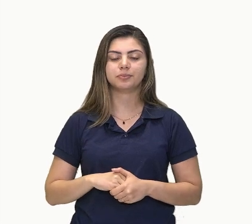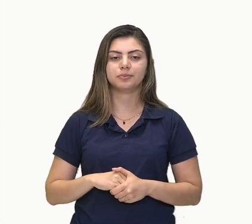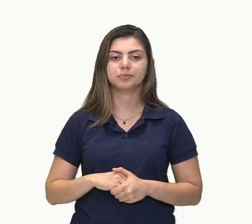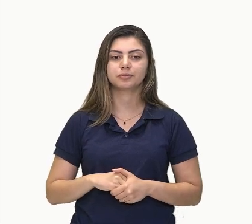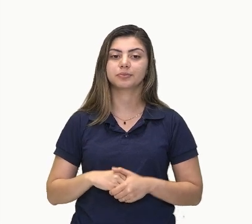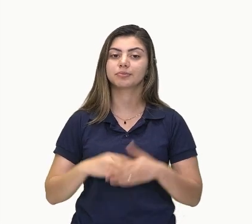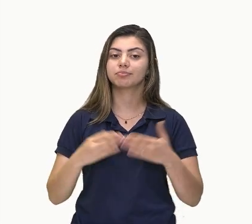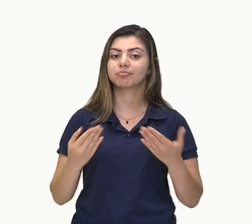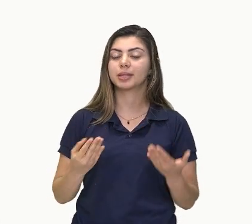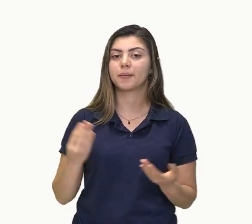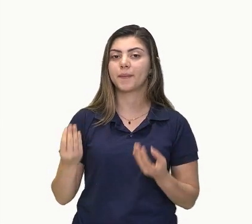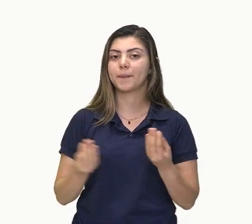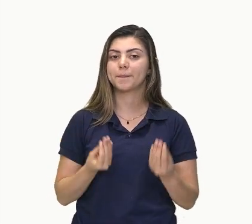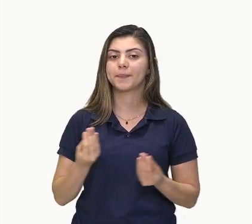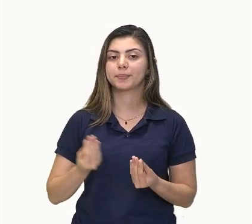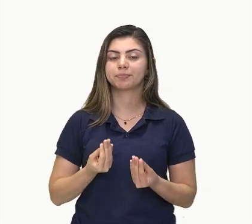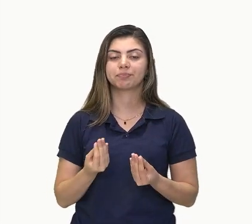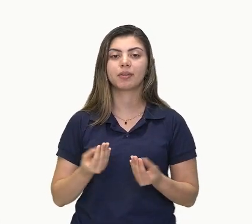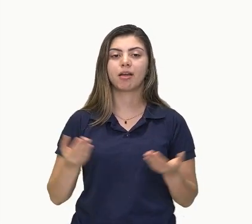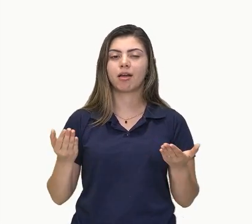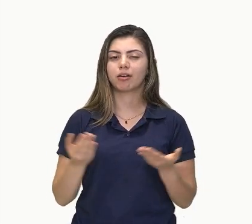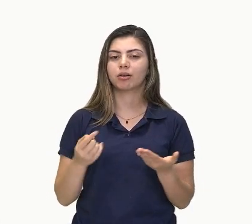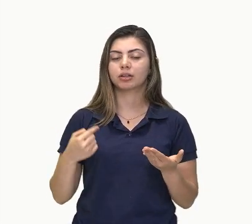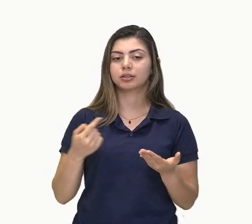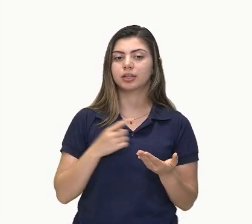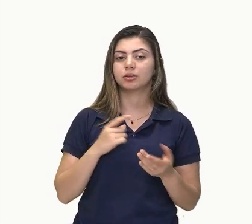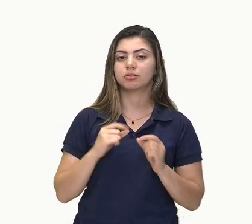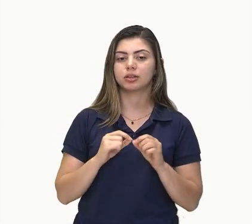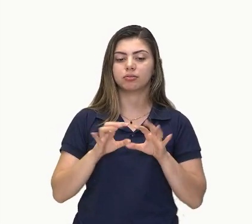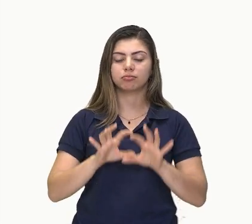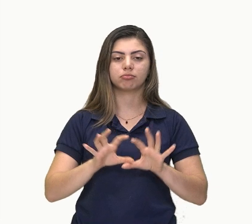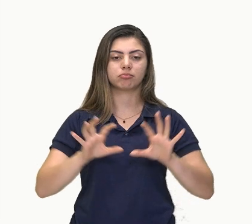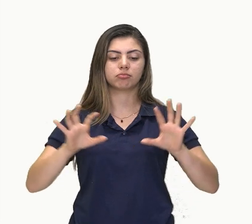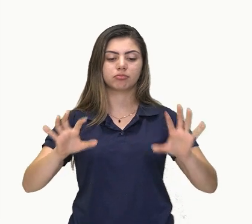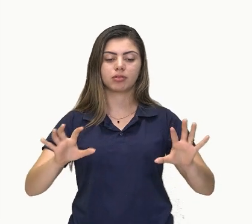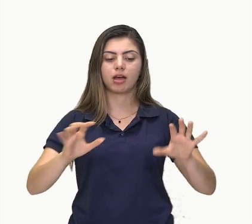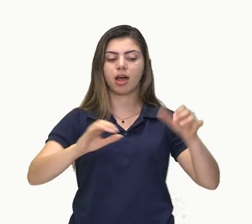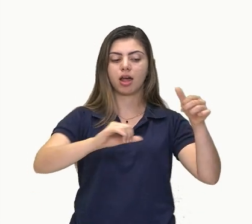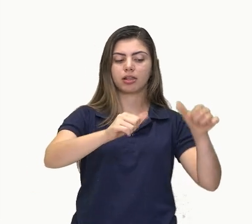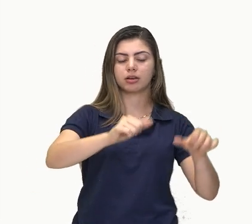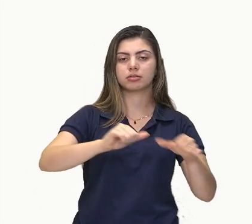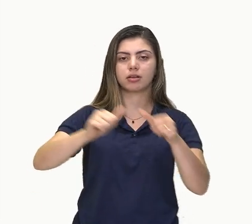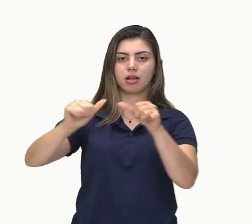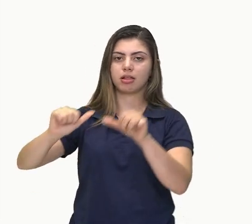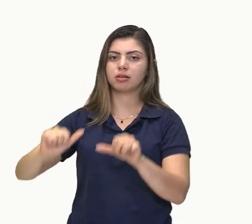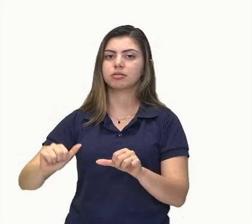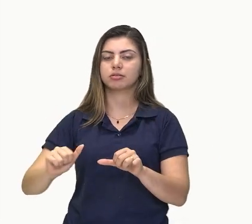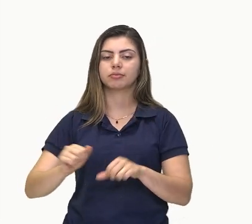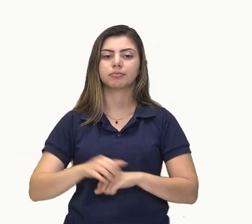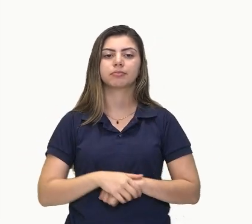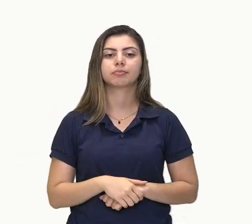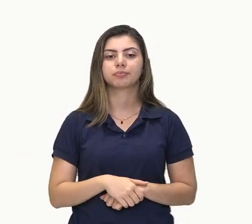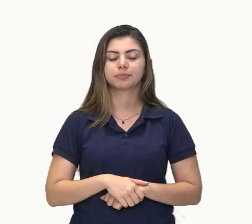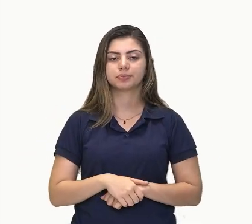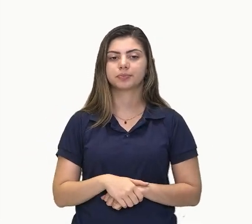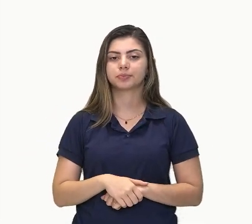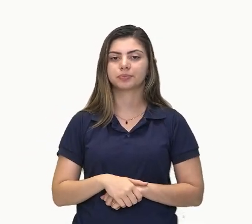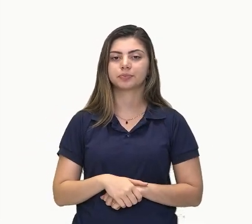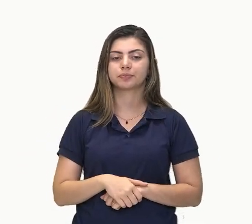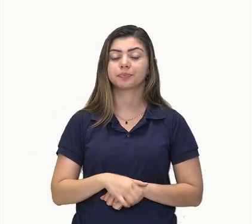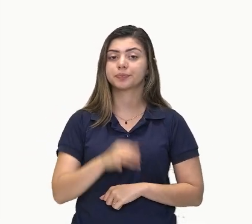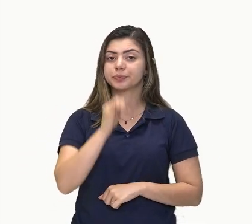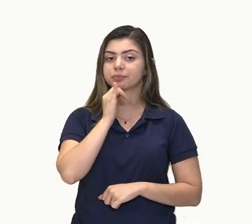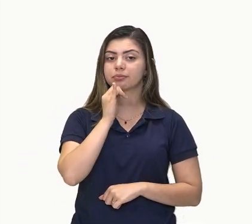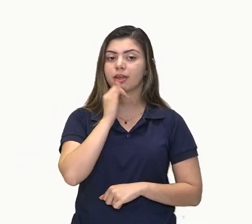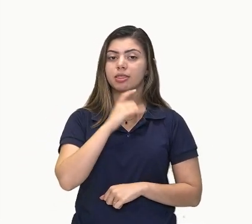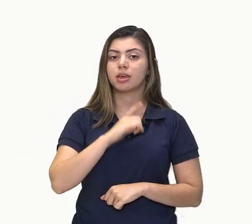Dessa forma, ó, a gente vai agora separar e analisar cada um dos exemplos. Então, por exemplo, eu tenho